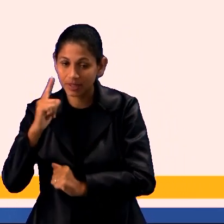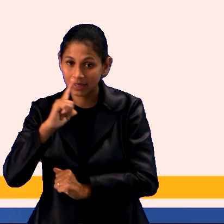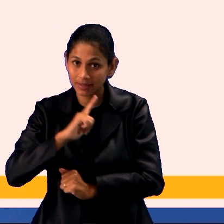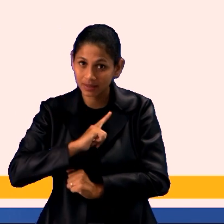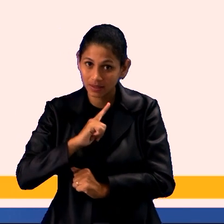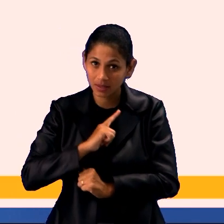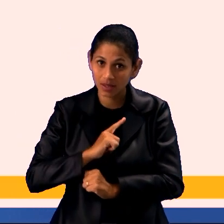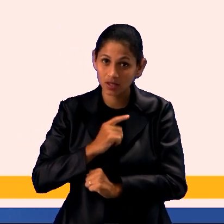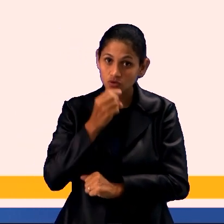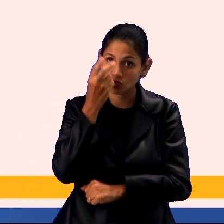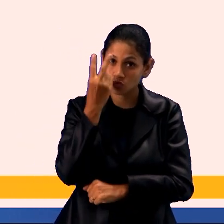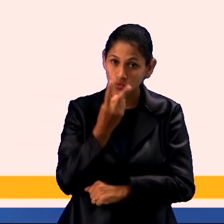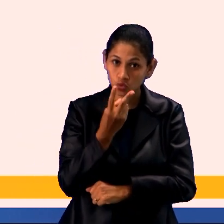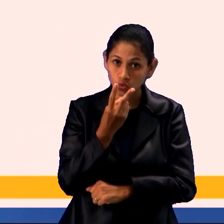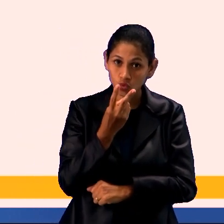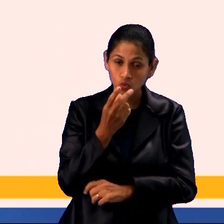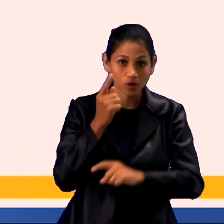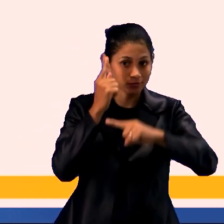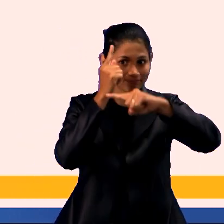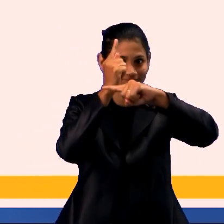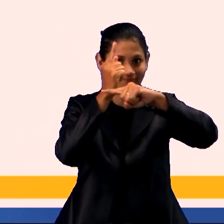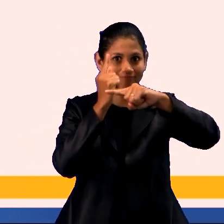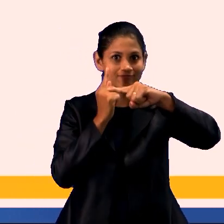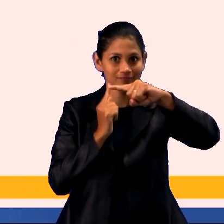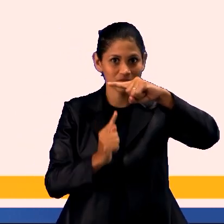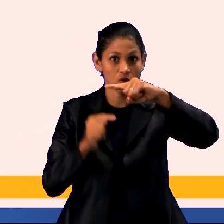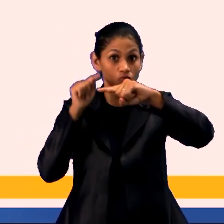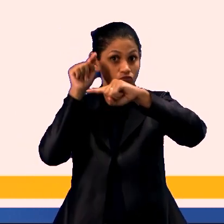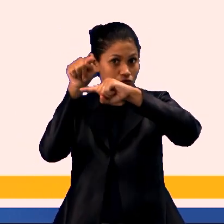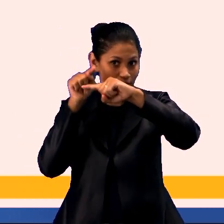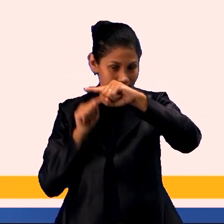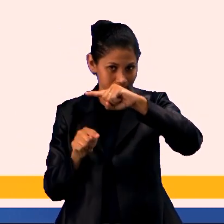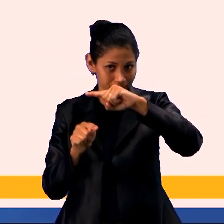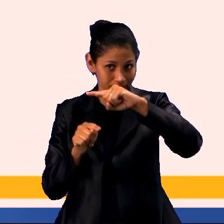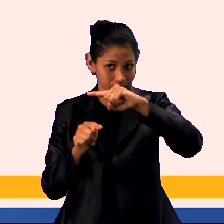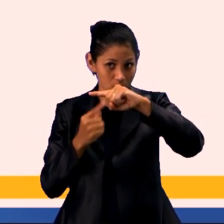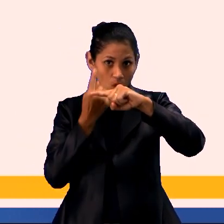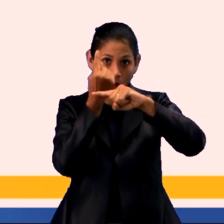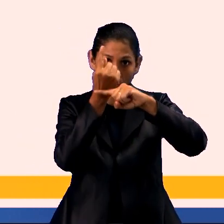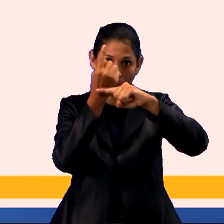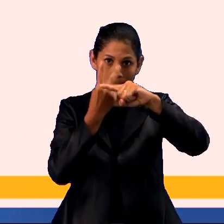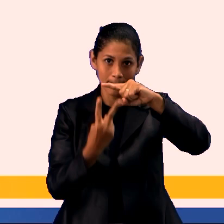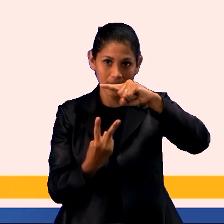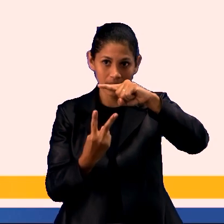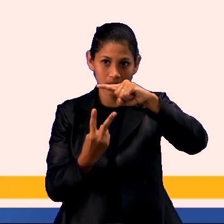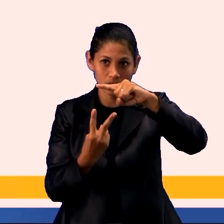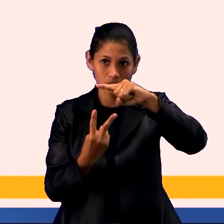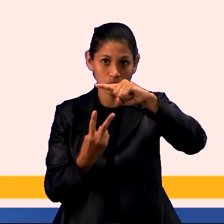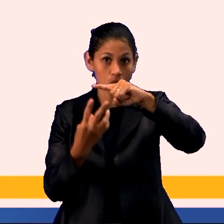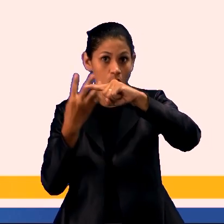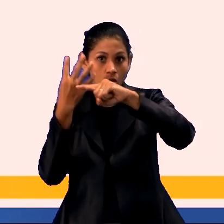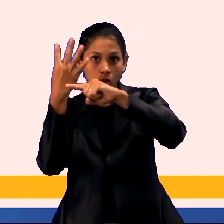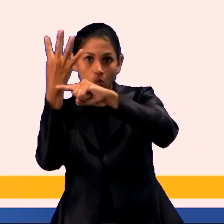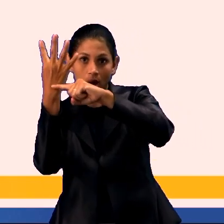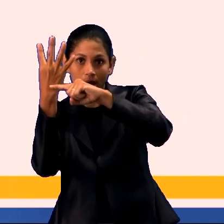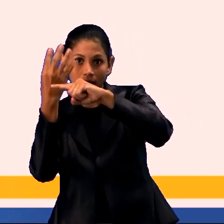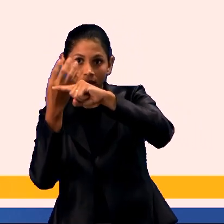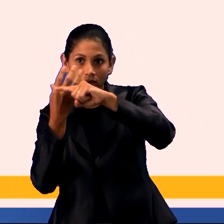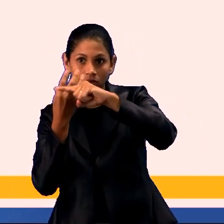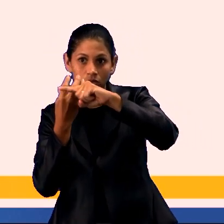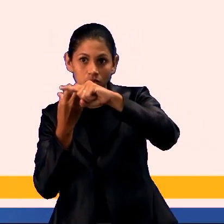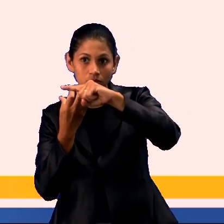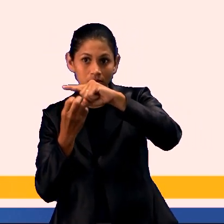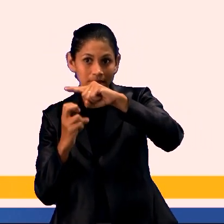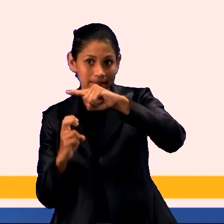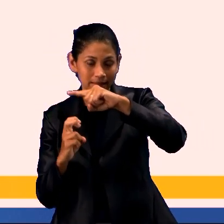frações dividindo, primeiramente, quem é? 1/2 e 4/5. Então, o que nós vamos fazer? Aplicar a regrinha da